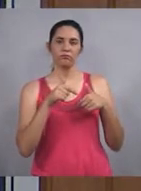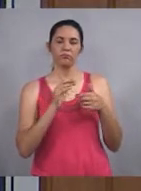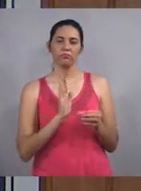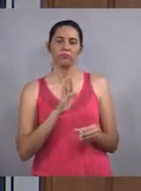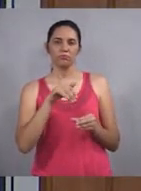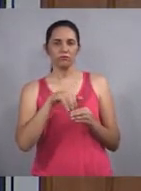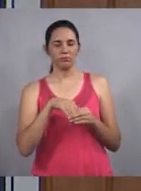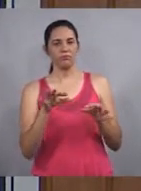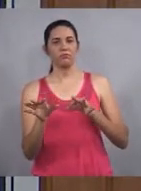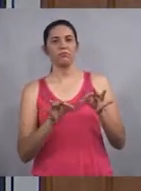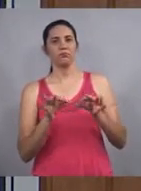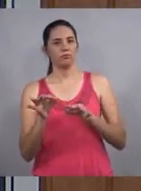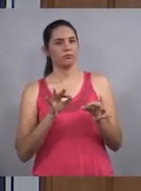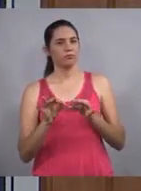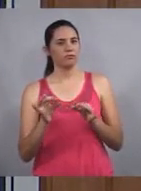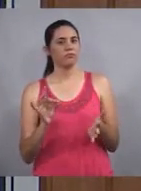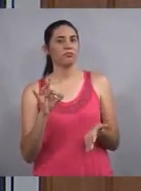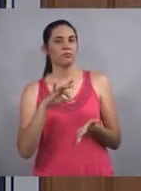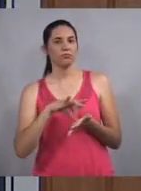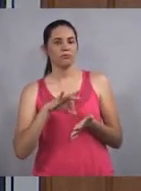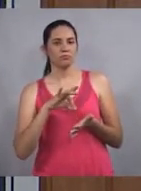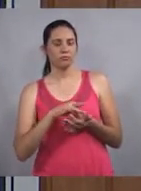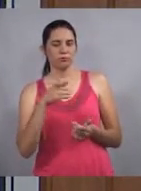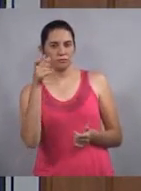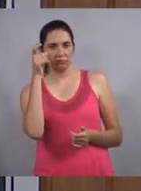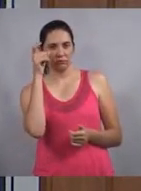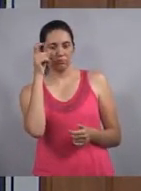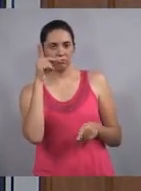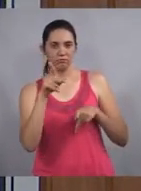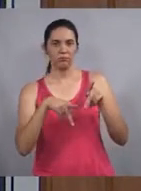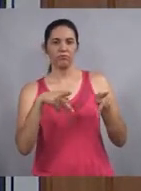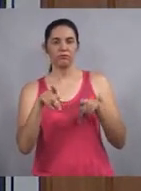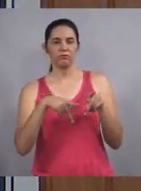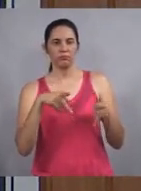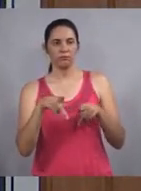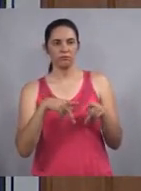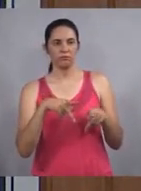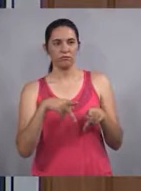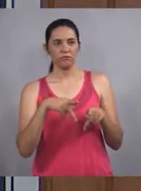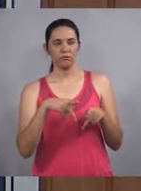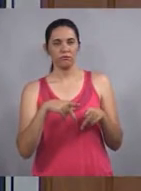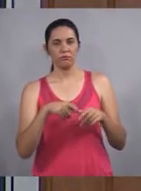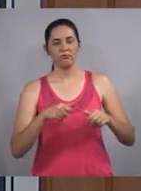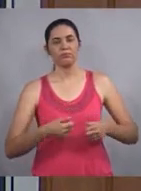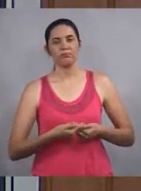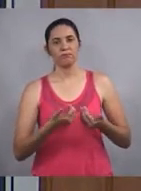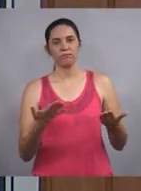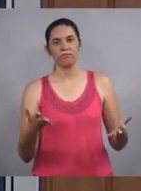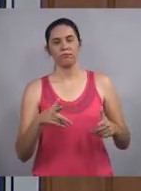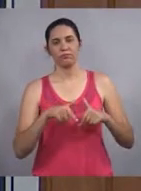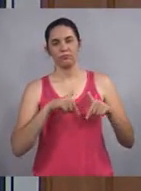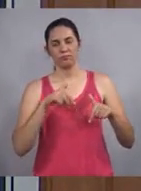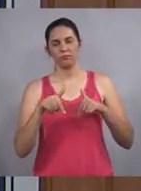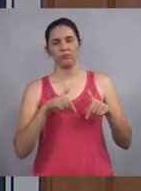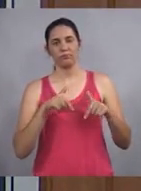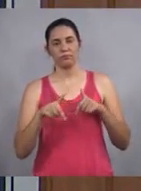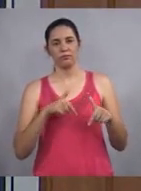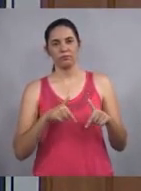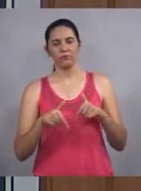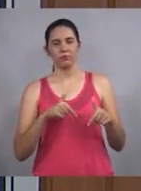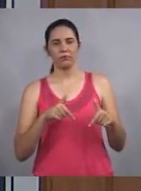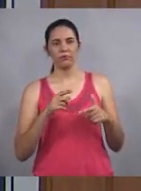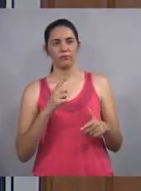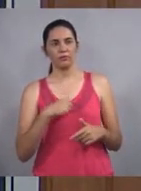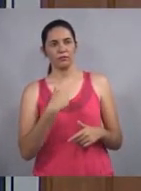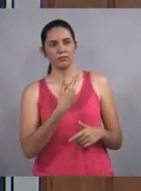projetos realmente de interesse aí à nossa população, de interesse à geração de emprego, principalmente a geração de emprego.